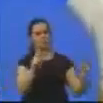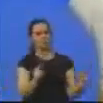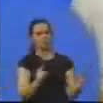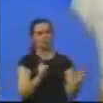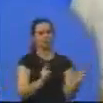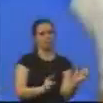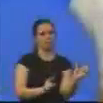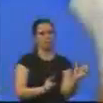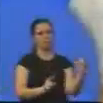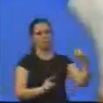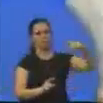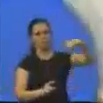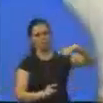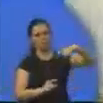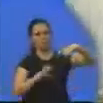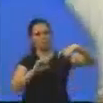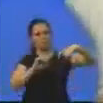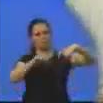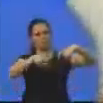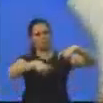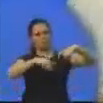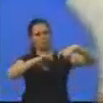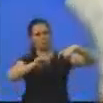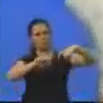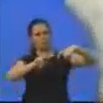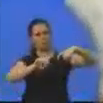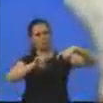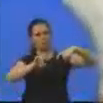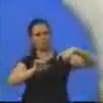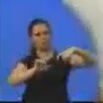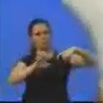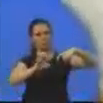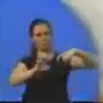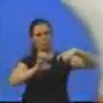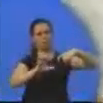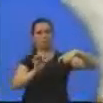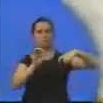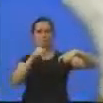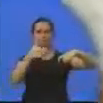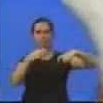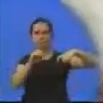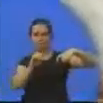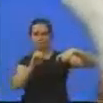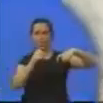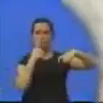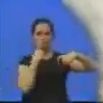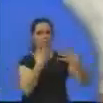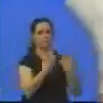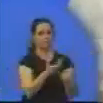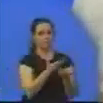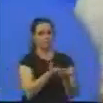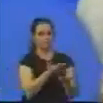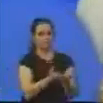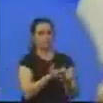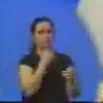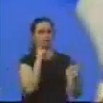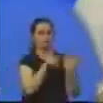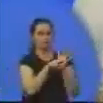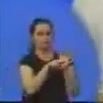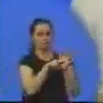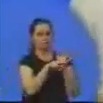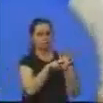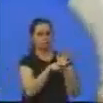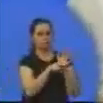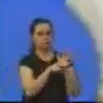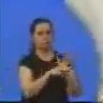Bom, para estudar a concavidade de uma função, o que vai acontecer? Eu vou procurar, quando a gente estuda a concavidade, a gente estuda junto os